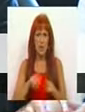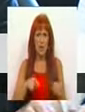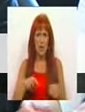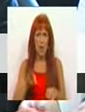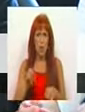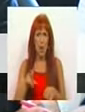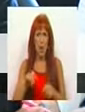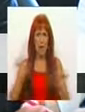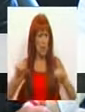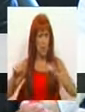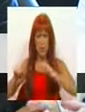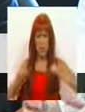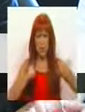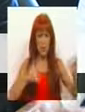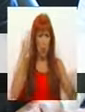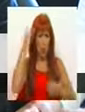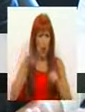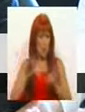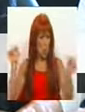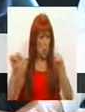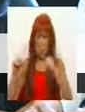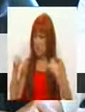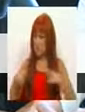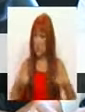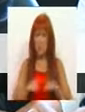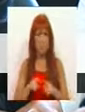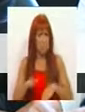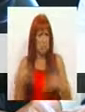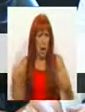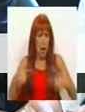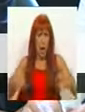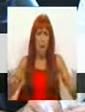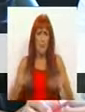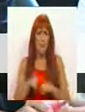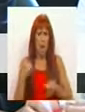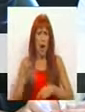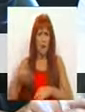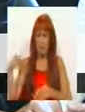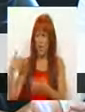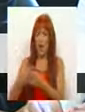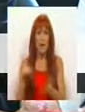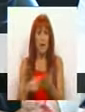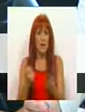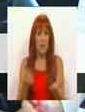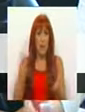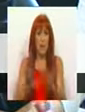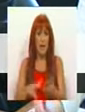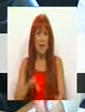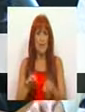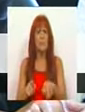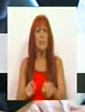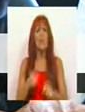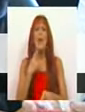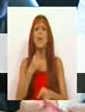estão consensualizadas. Penso que há um consenso estabelecido, aliás, já há algum tempo, portanto faltava a aprovação do PIR. A